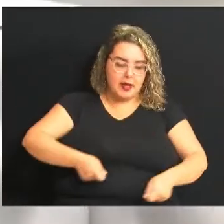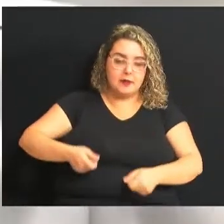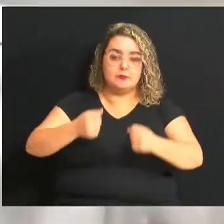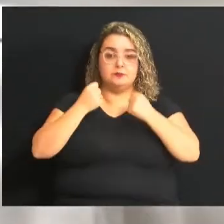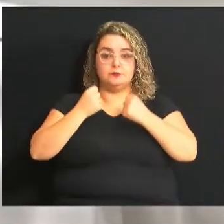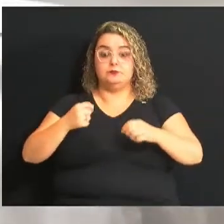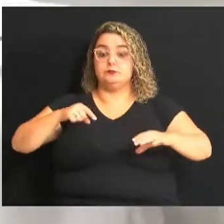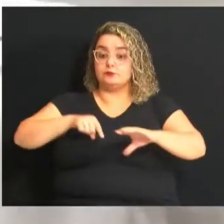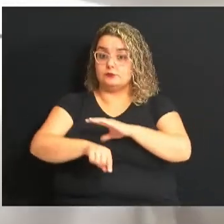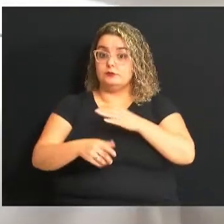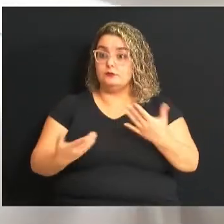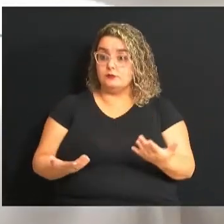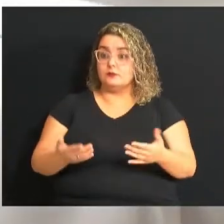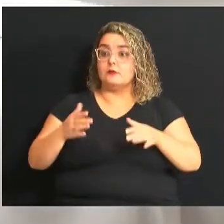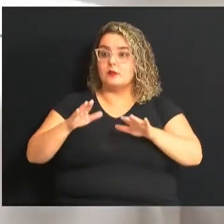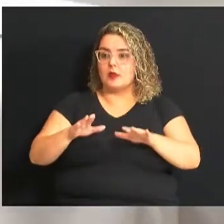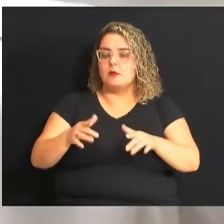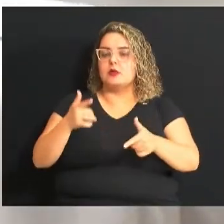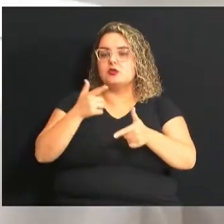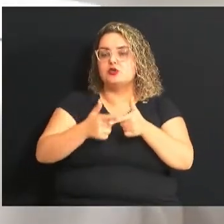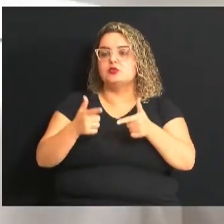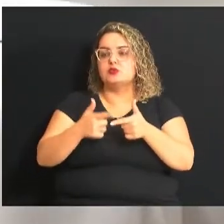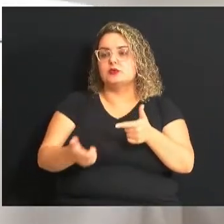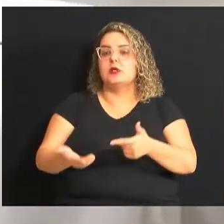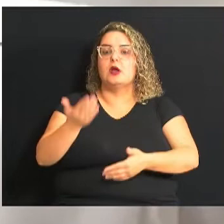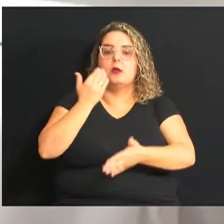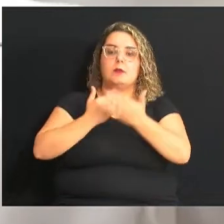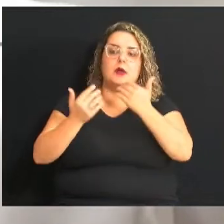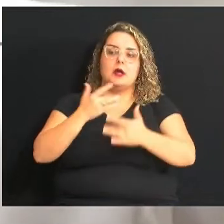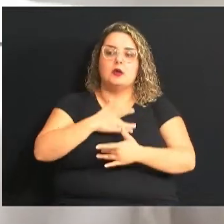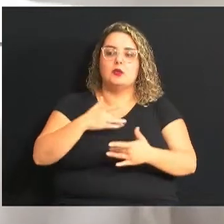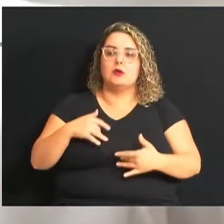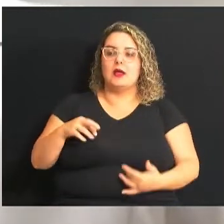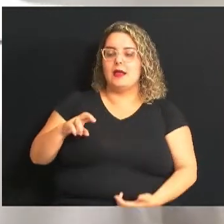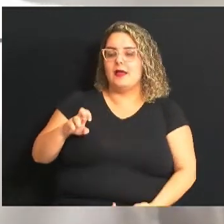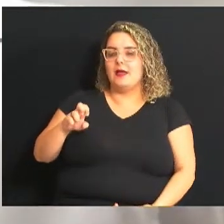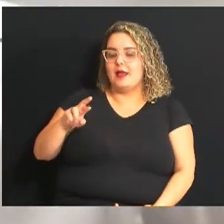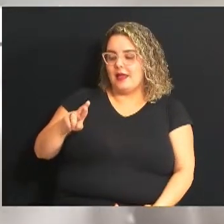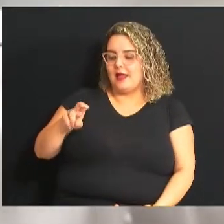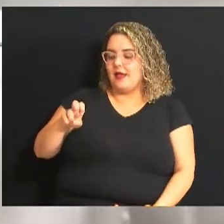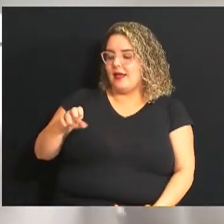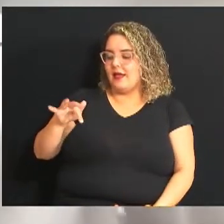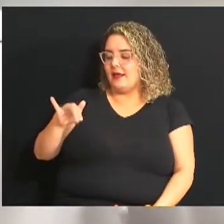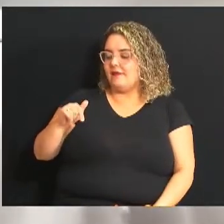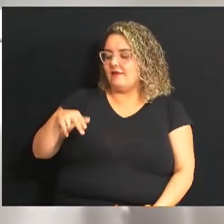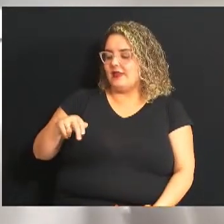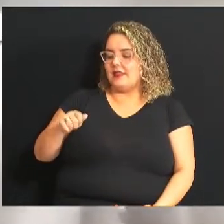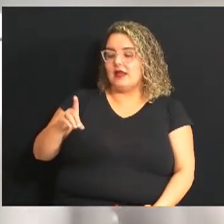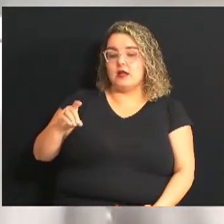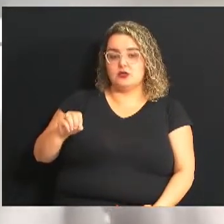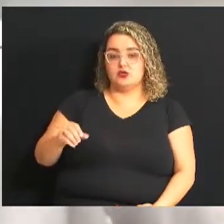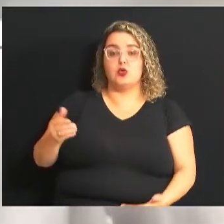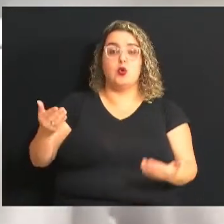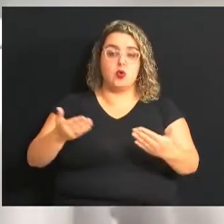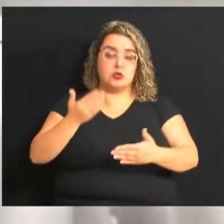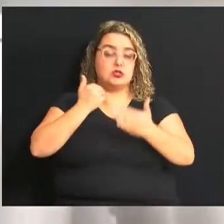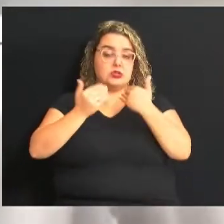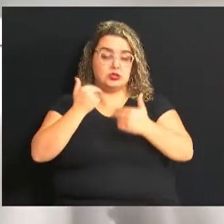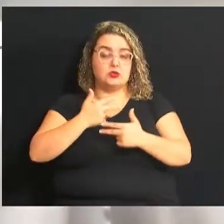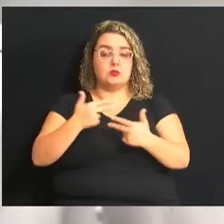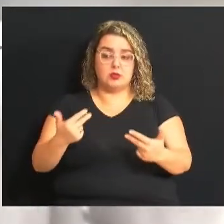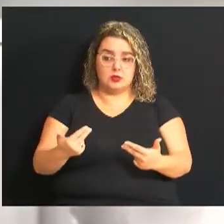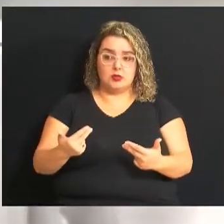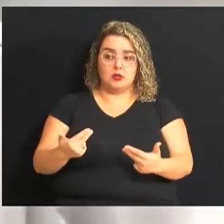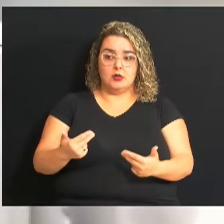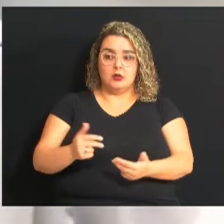intensa, mas um grande problema são os alimentos refinados. Hoje, a comida que nós comemos, que ela é uma